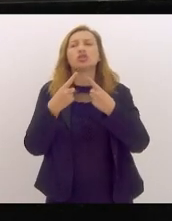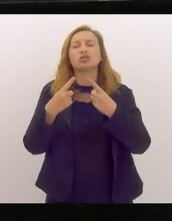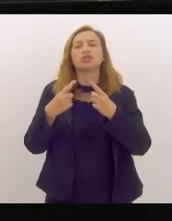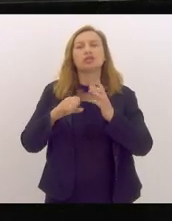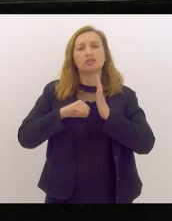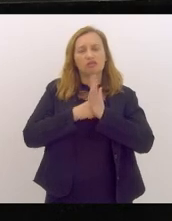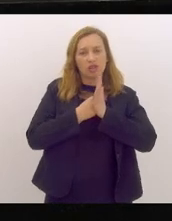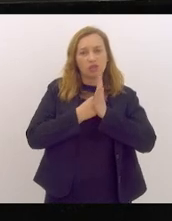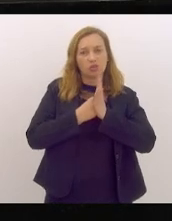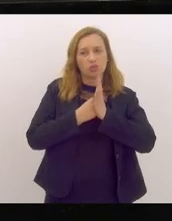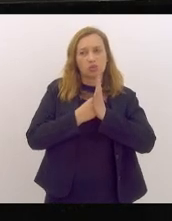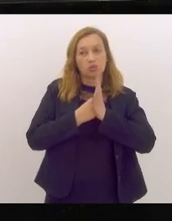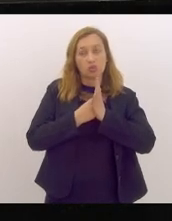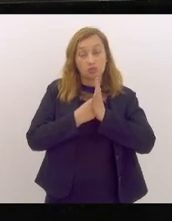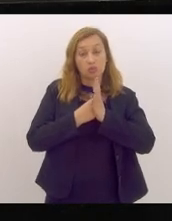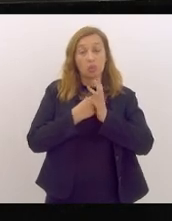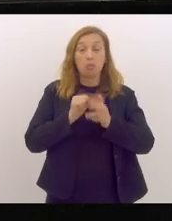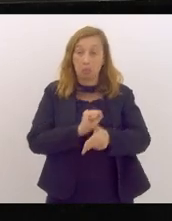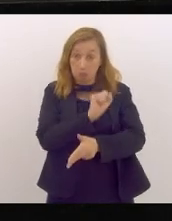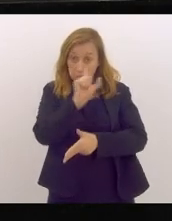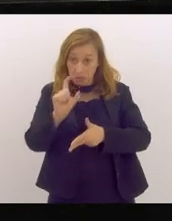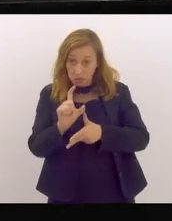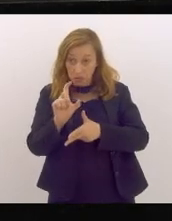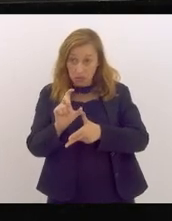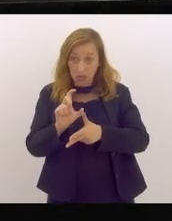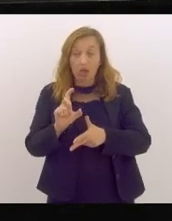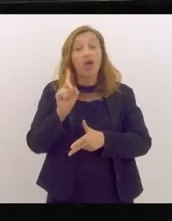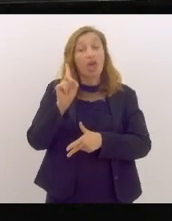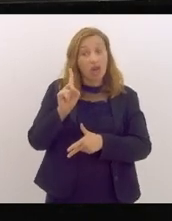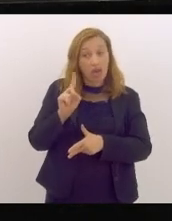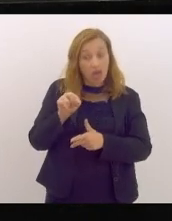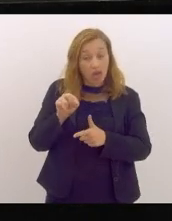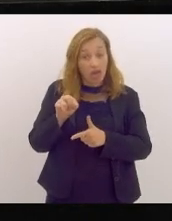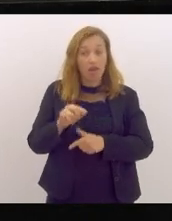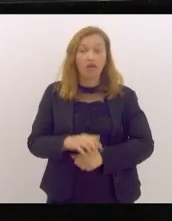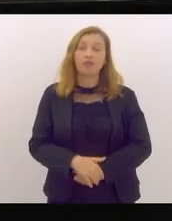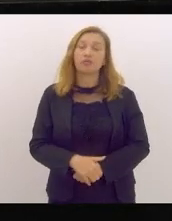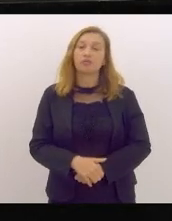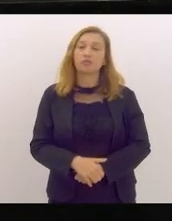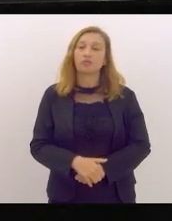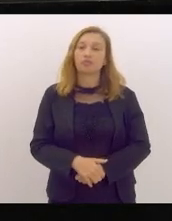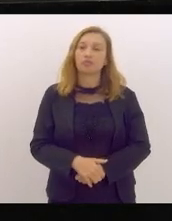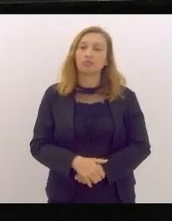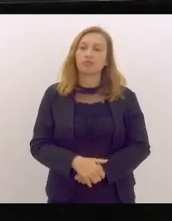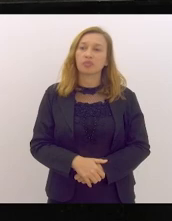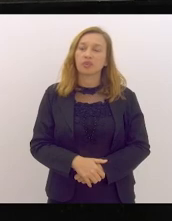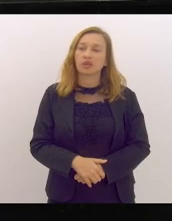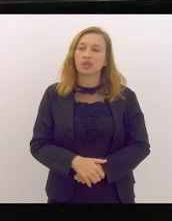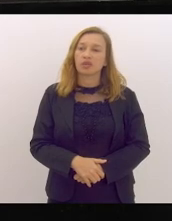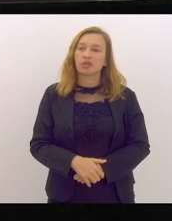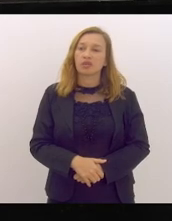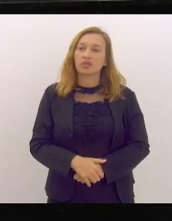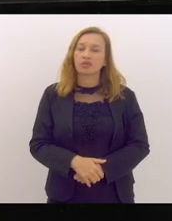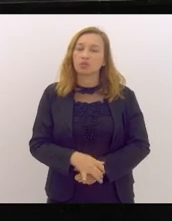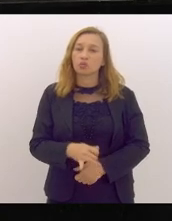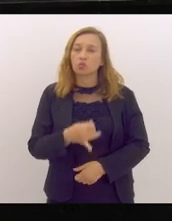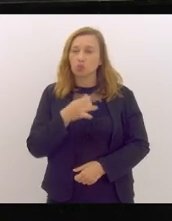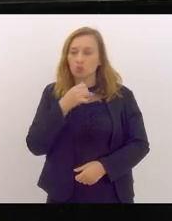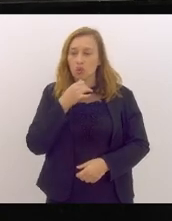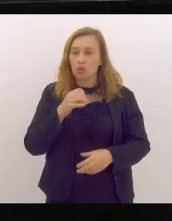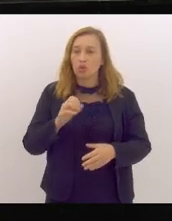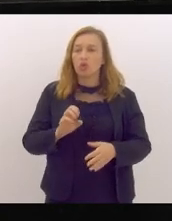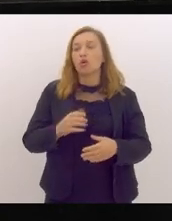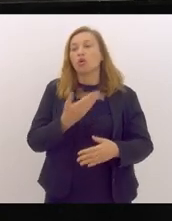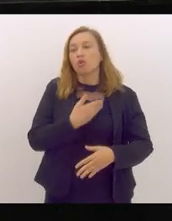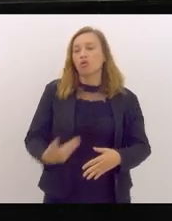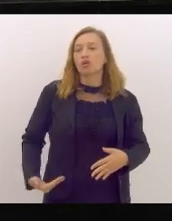veto do Poder Executivo é tamanha insensatez por parte do governo do Estado em